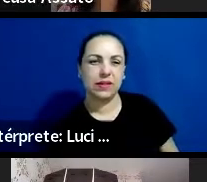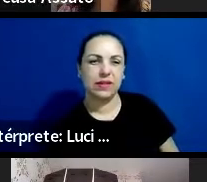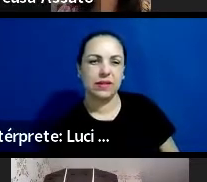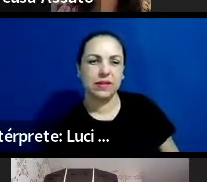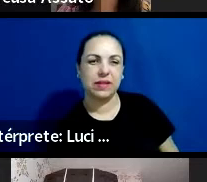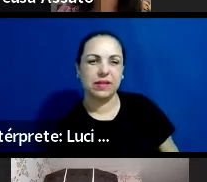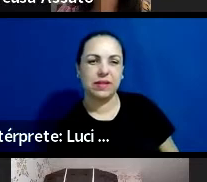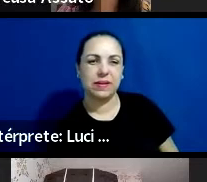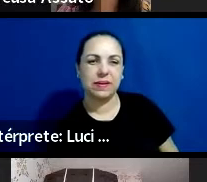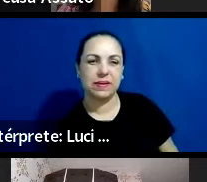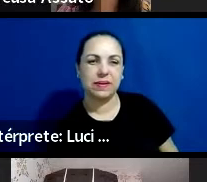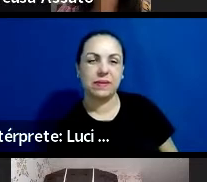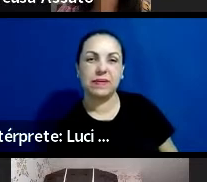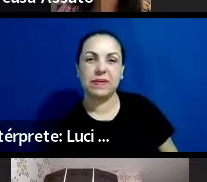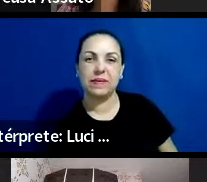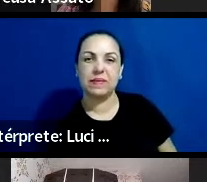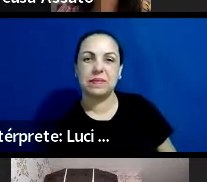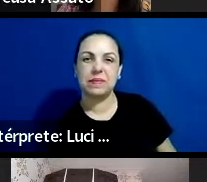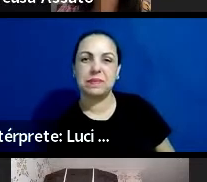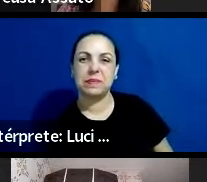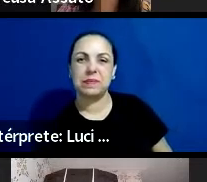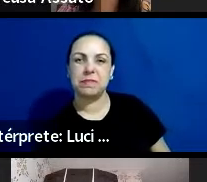Chovendo muito por aí?